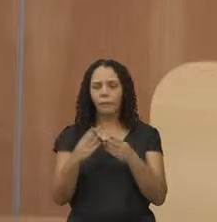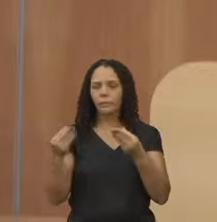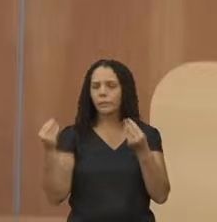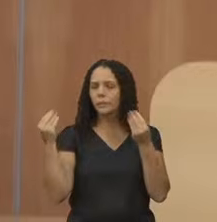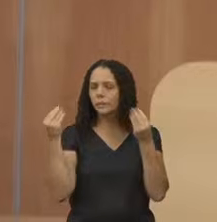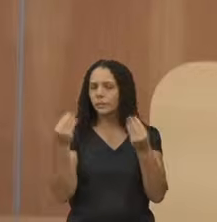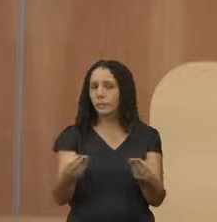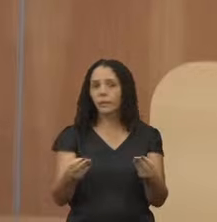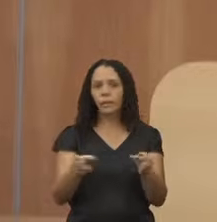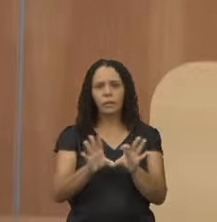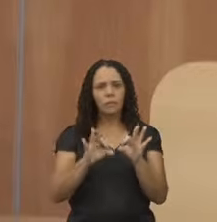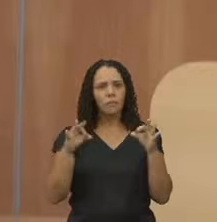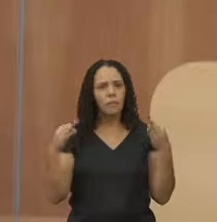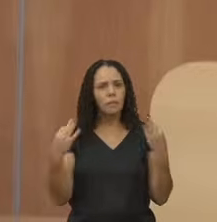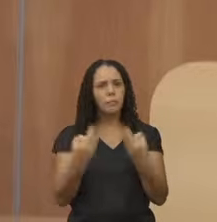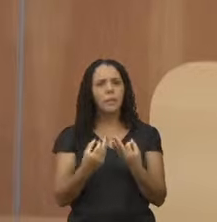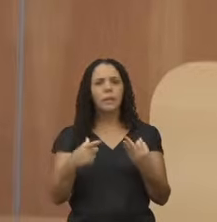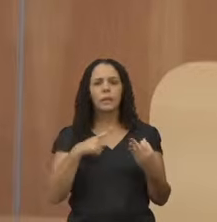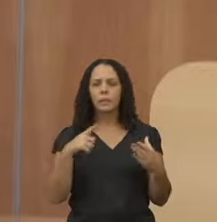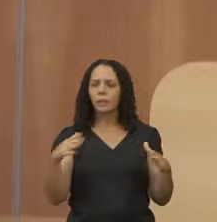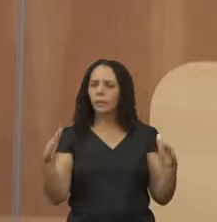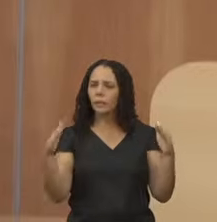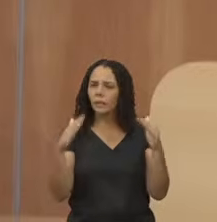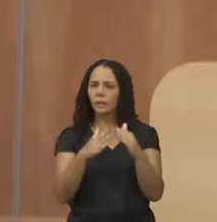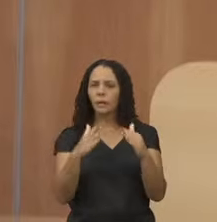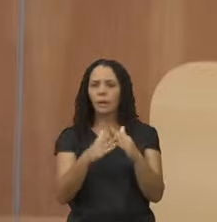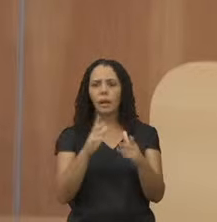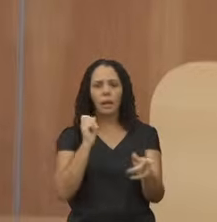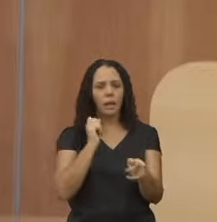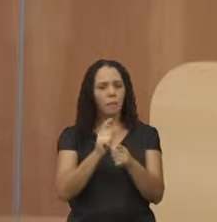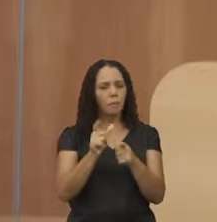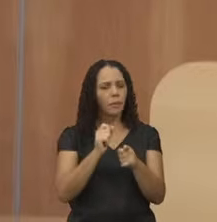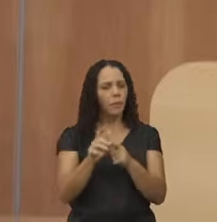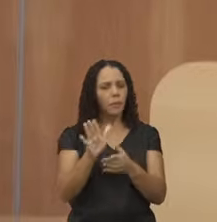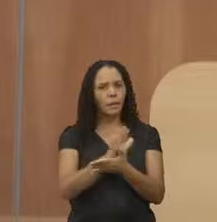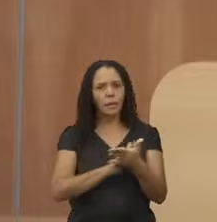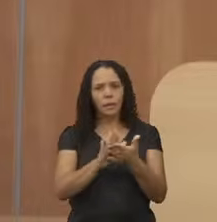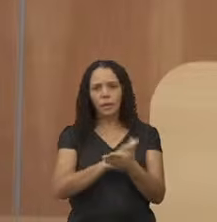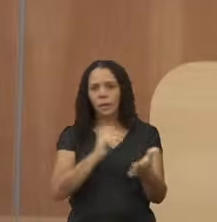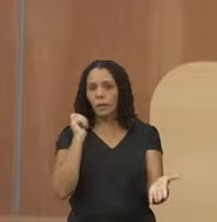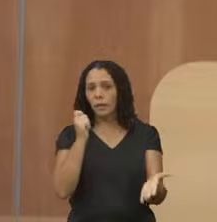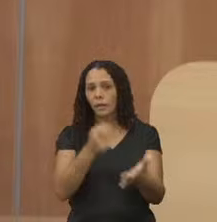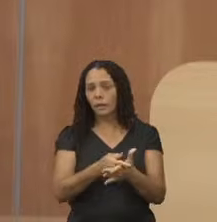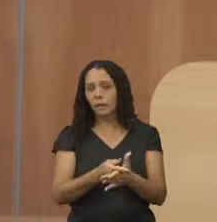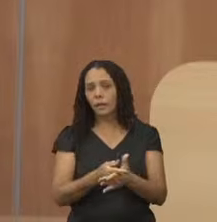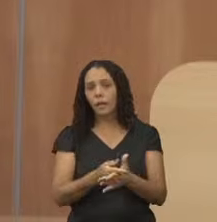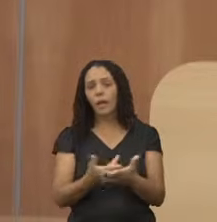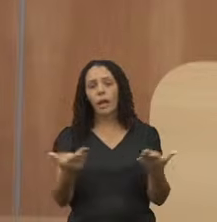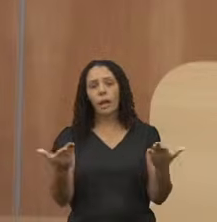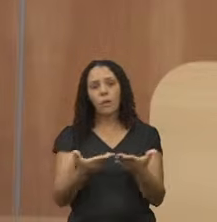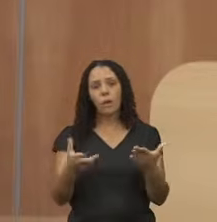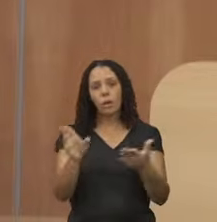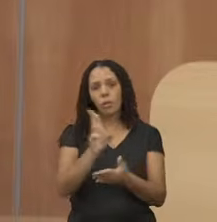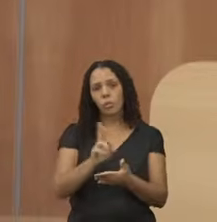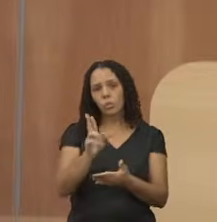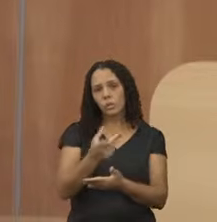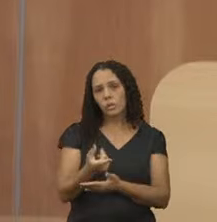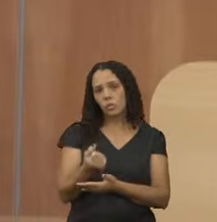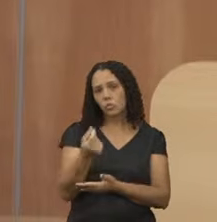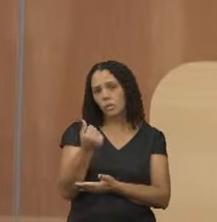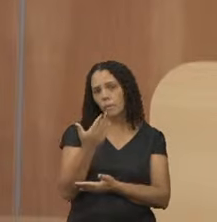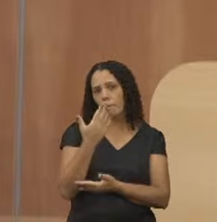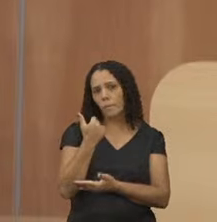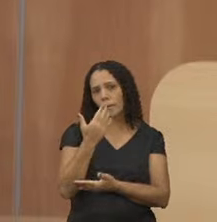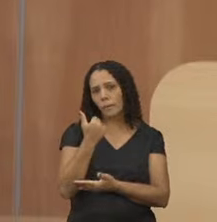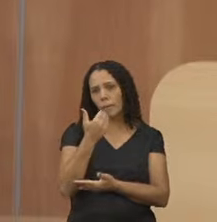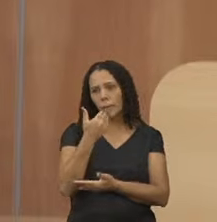a Deus, hoje debaixo de um teto, deixa de pagar aluguel, vai lá, com o dinheiro que pagava aluguel, melhora a sua